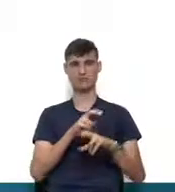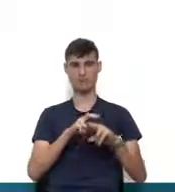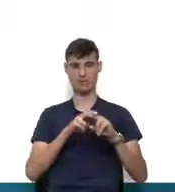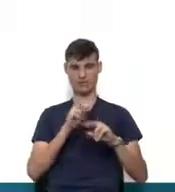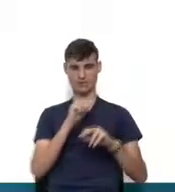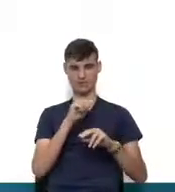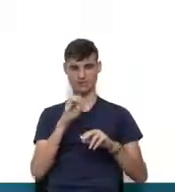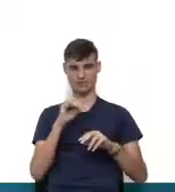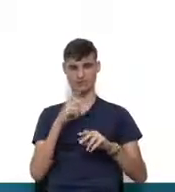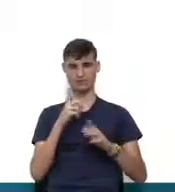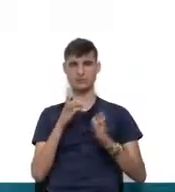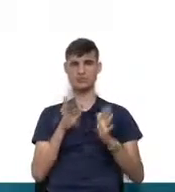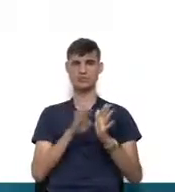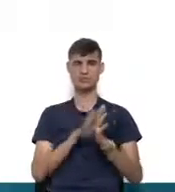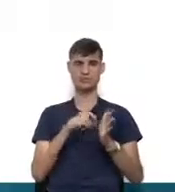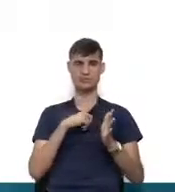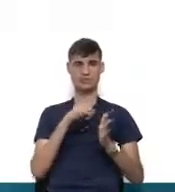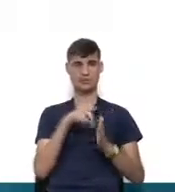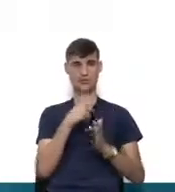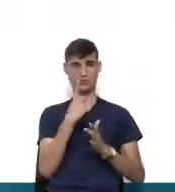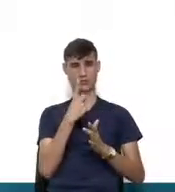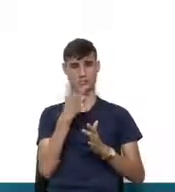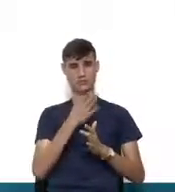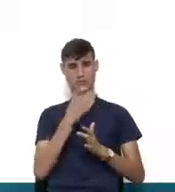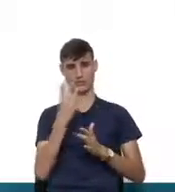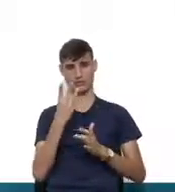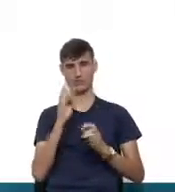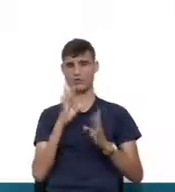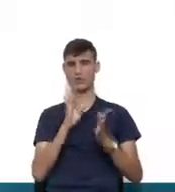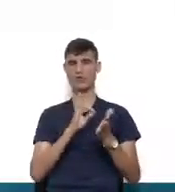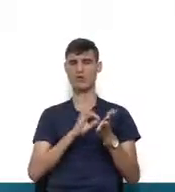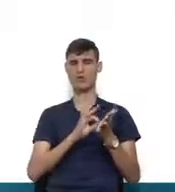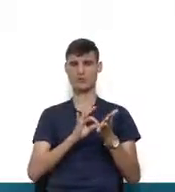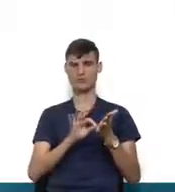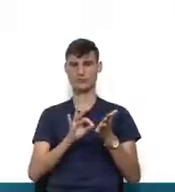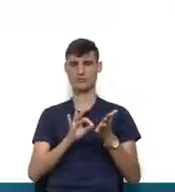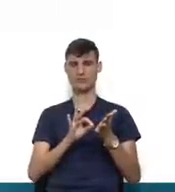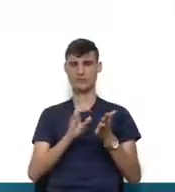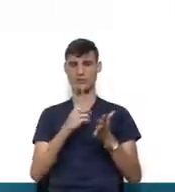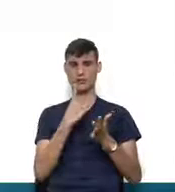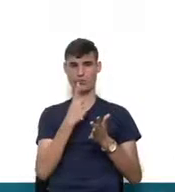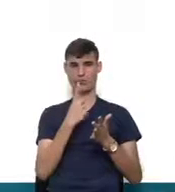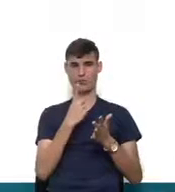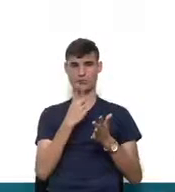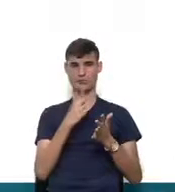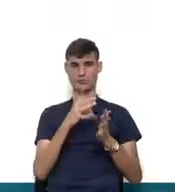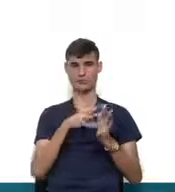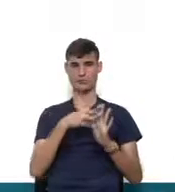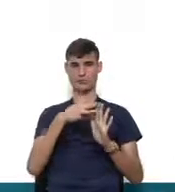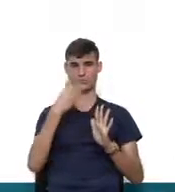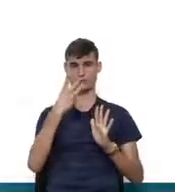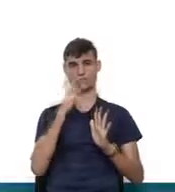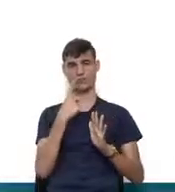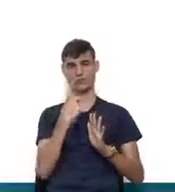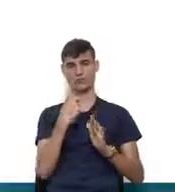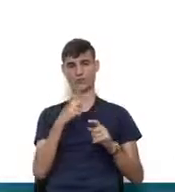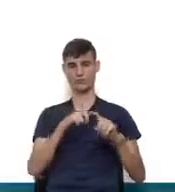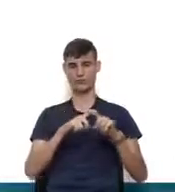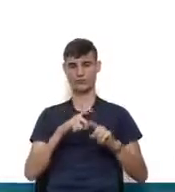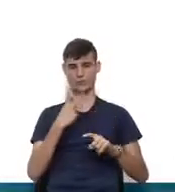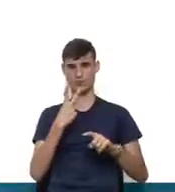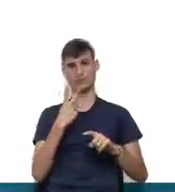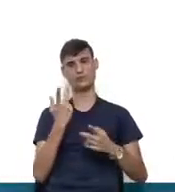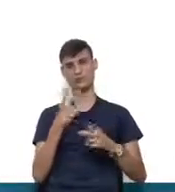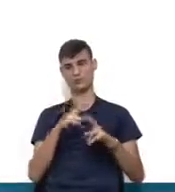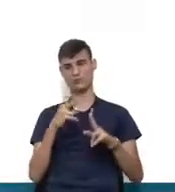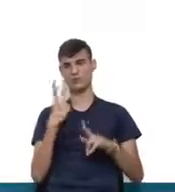o A0 vai chegar em 1/3, só corrigindo aqui. 1 ao cubo, 1 vezes 2, 2.